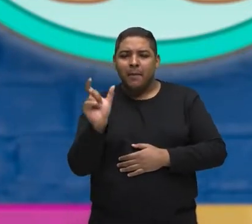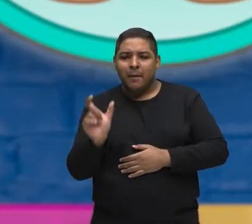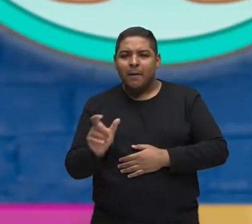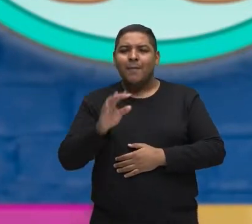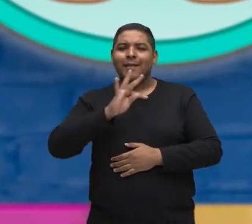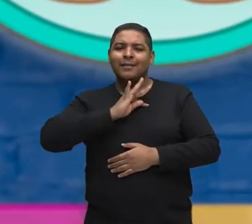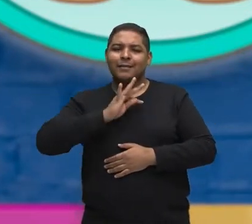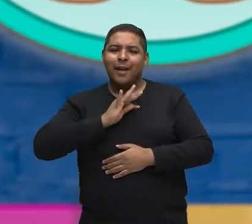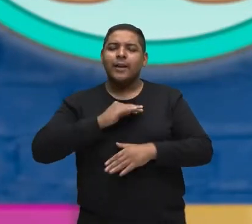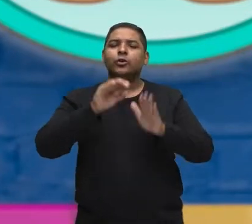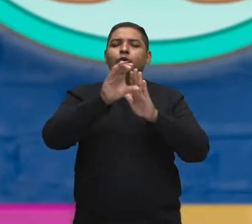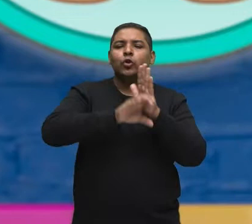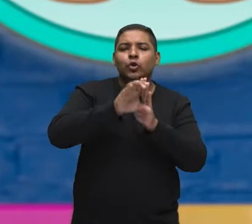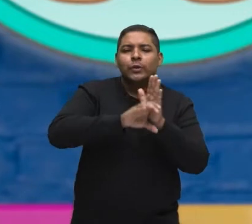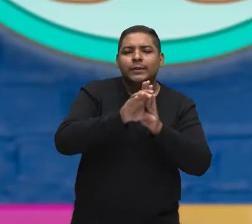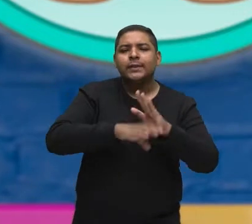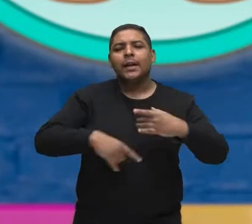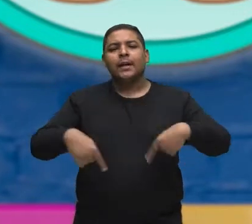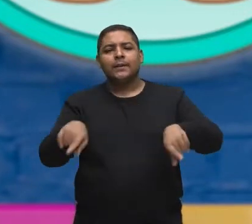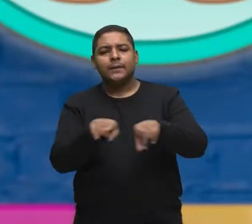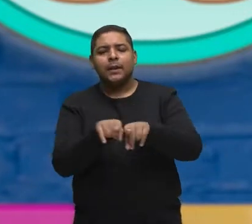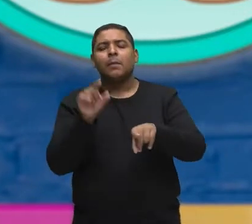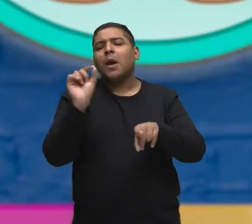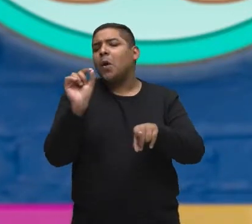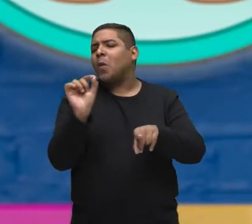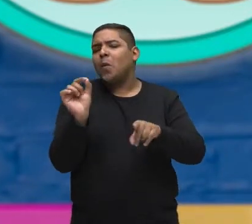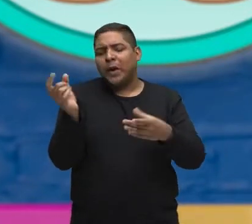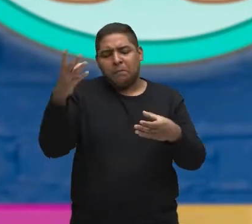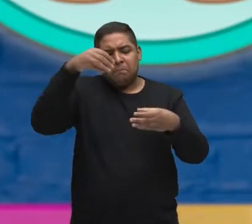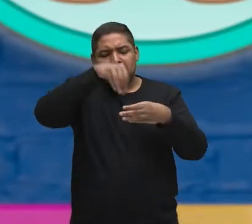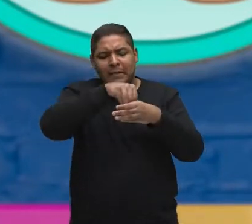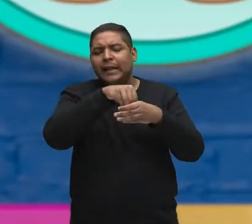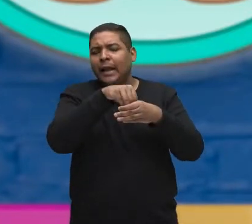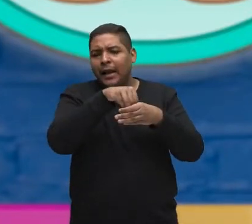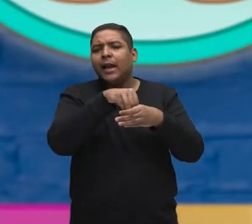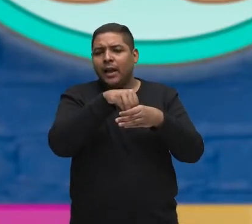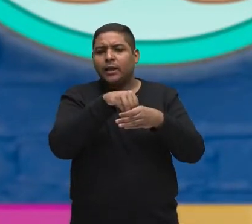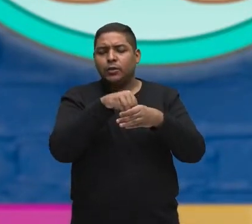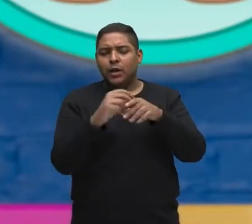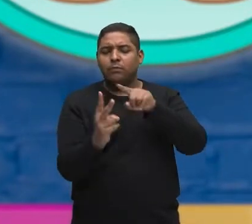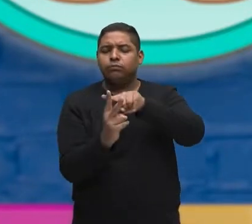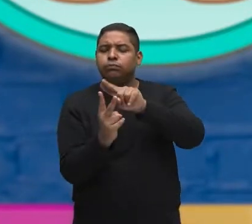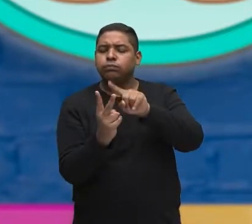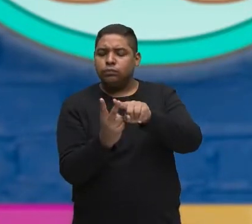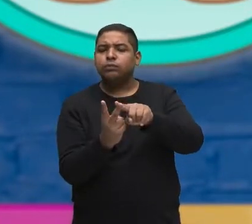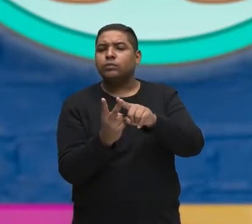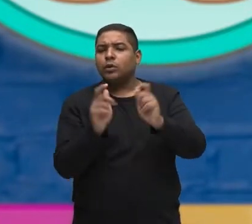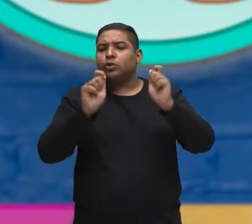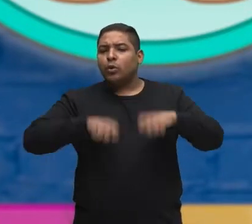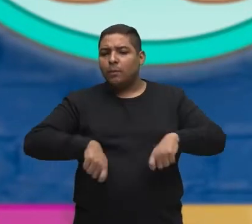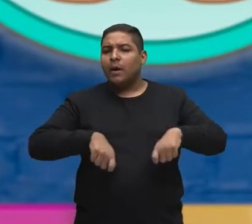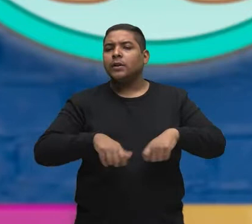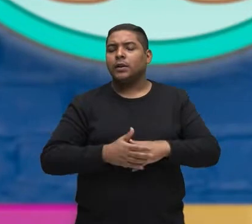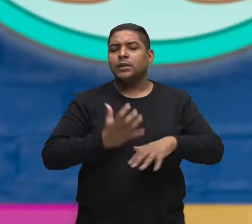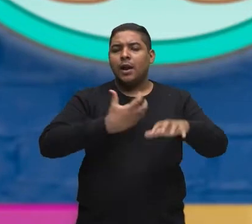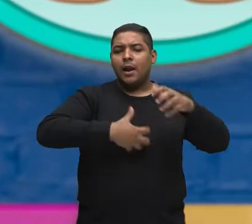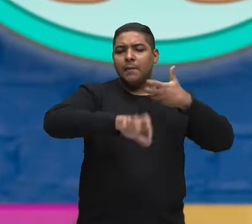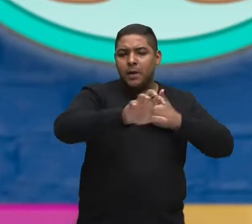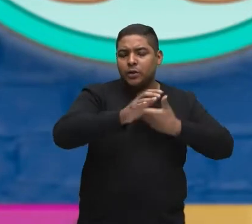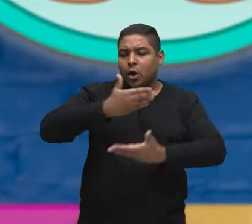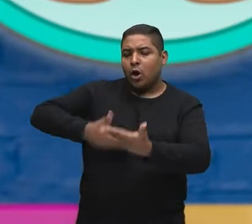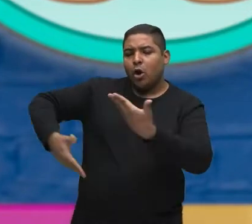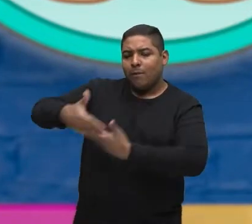técnicos, os conceitos, trouxemos também o que é as duas competências, né, para que elas servem,